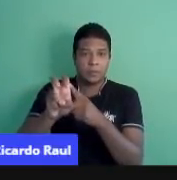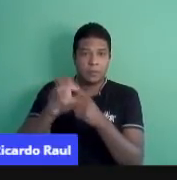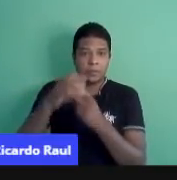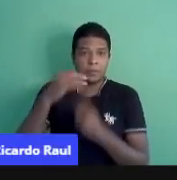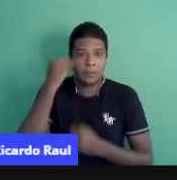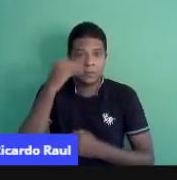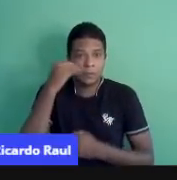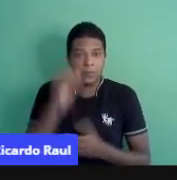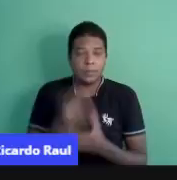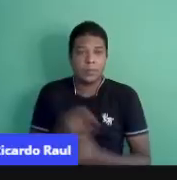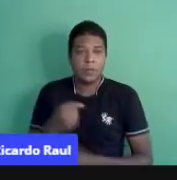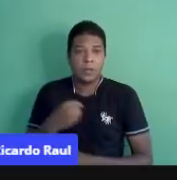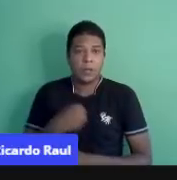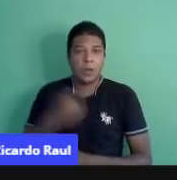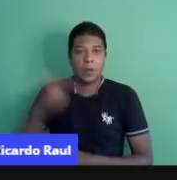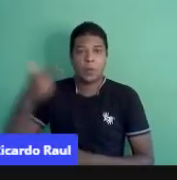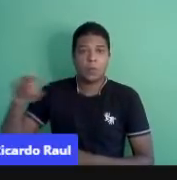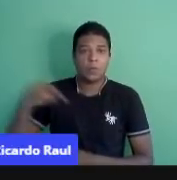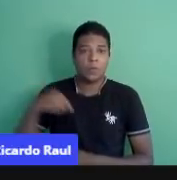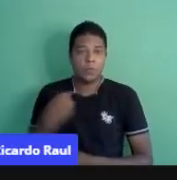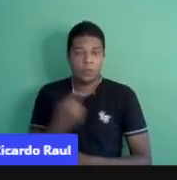o outro e o nós,